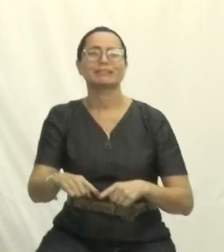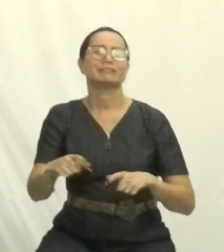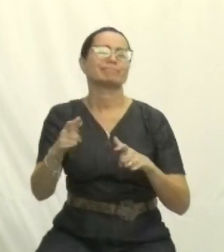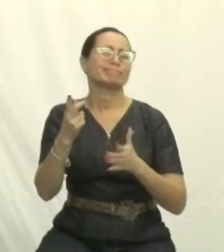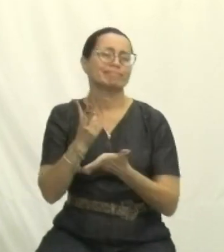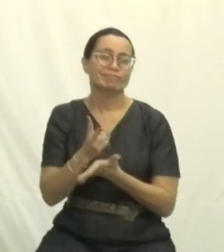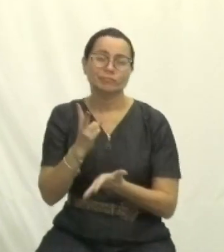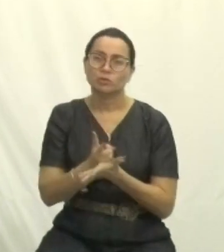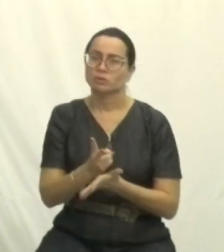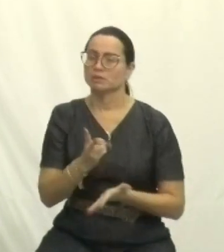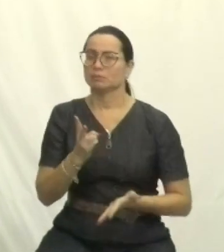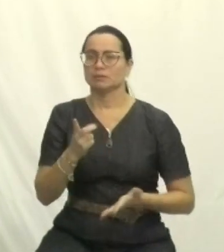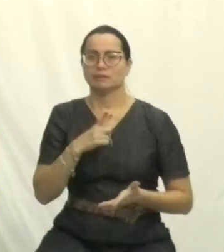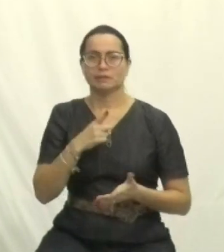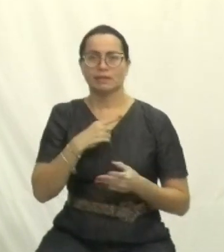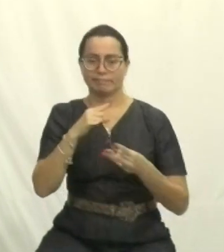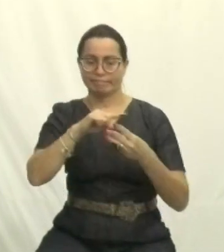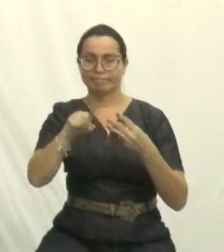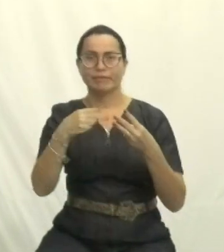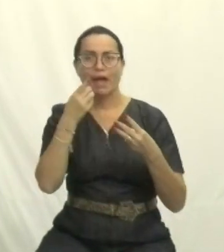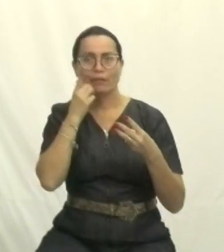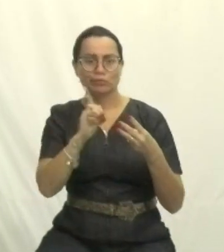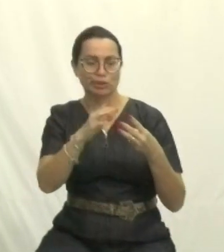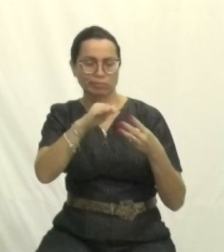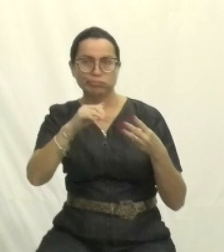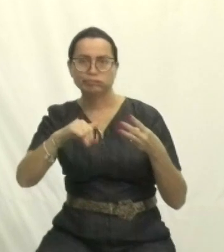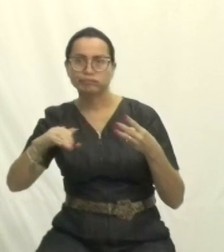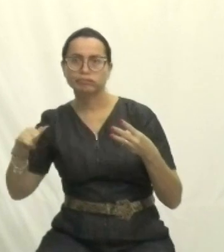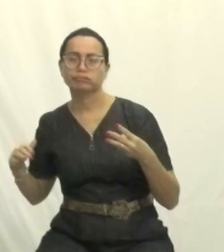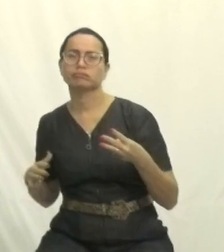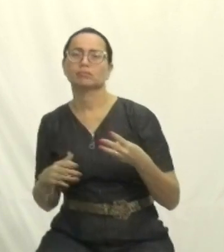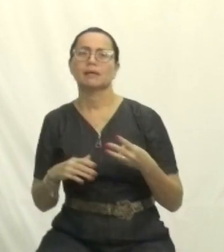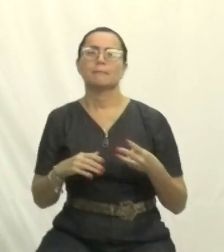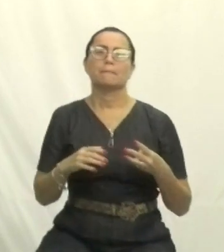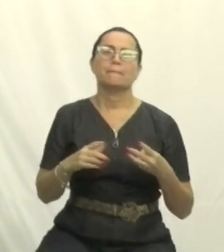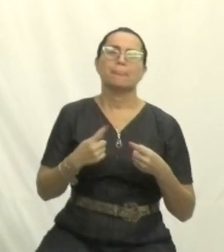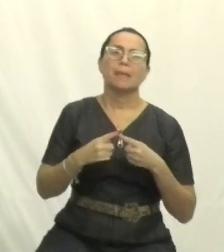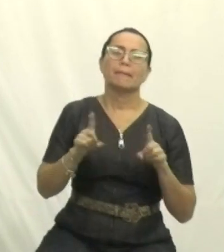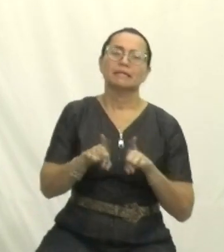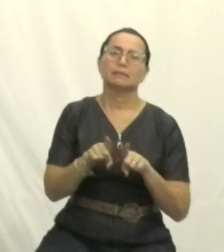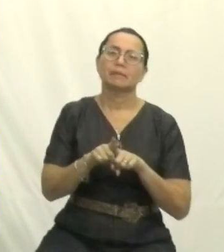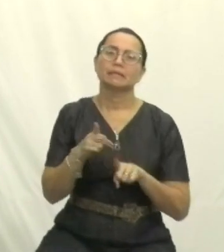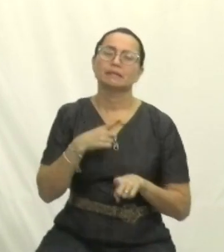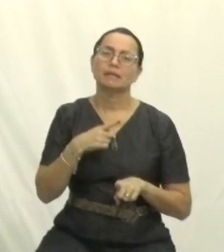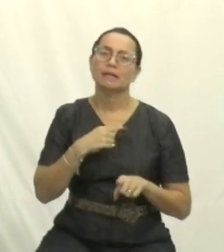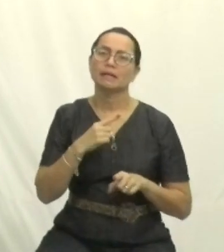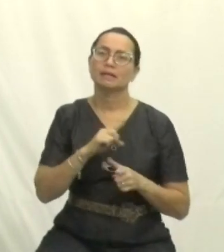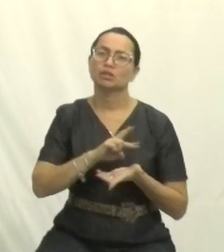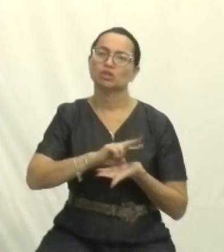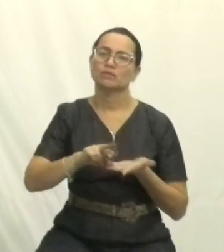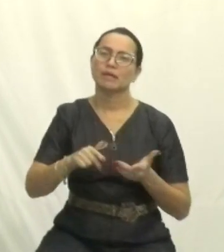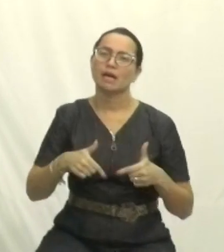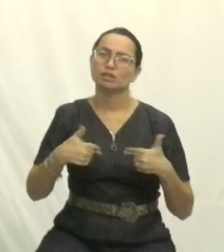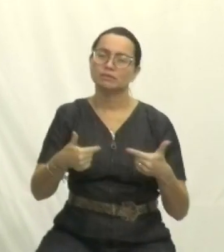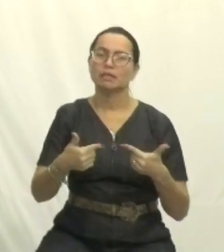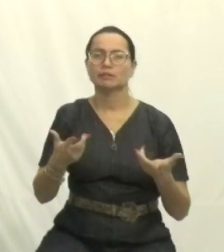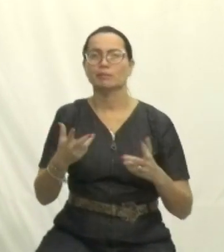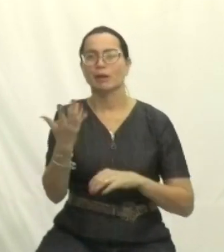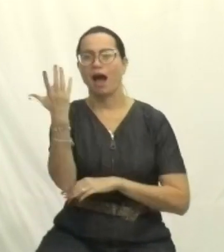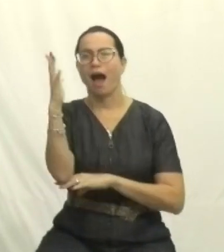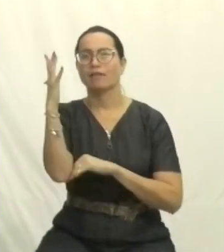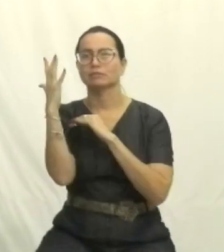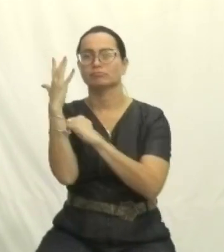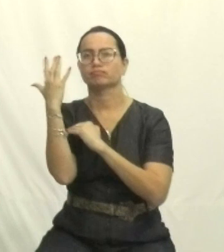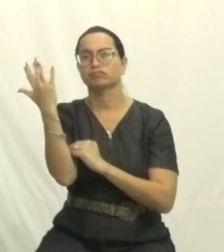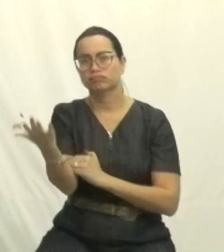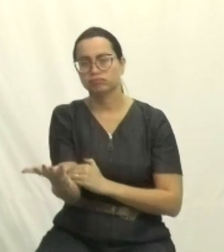500 salvamentos e outras ali, outras atividades, desde de corte de árvores aí,